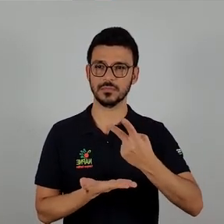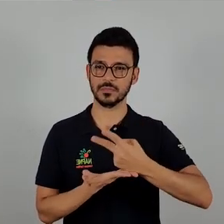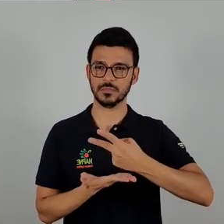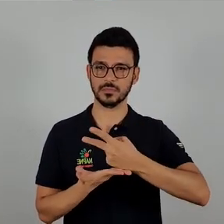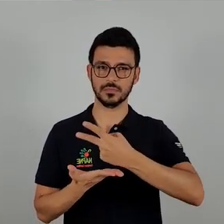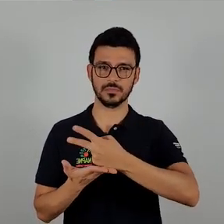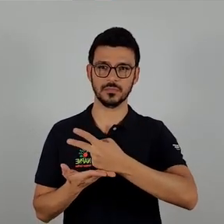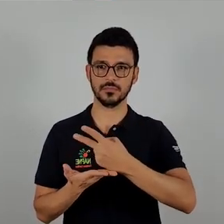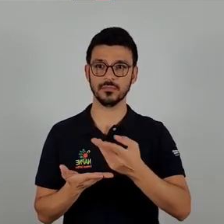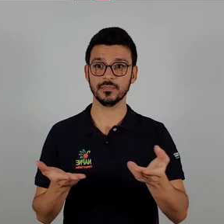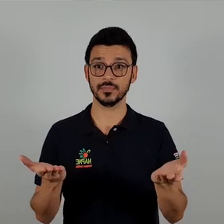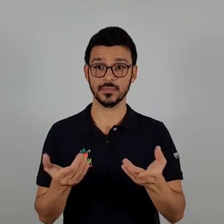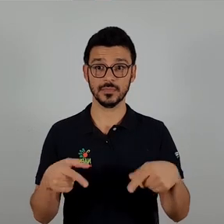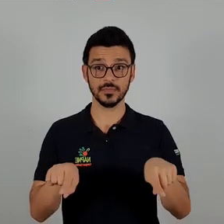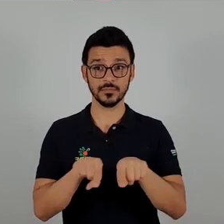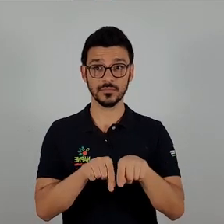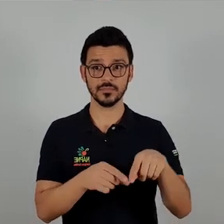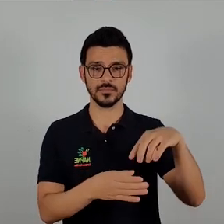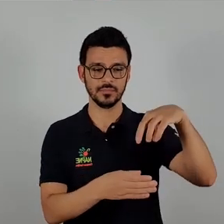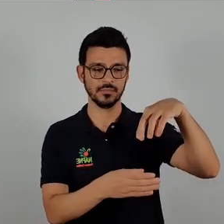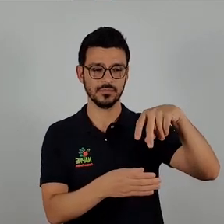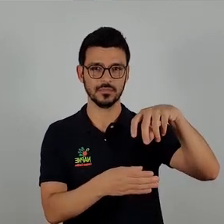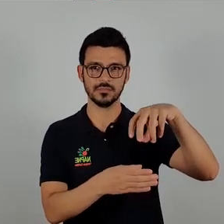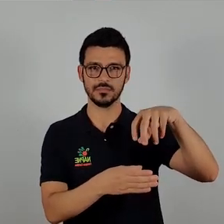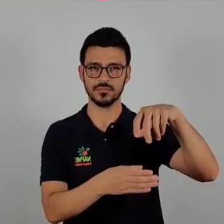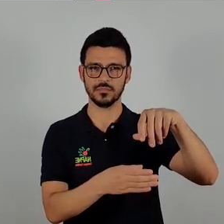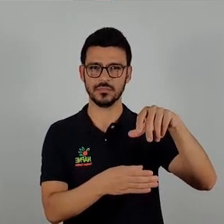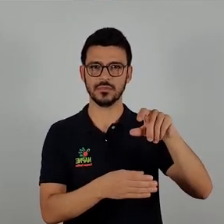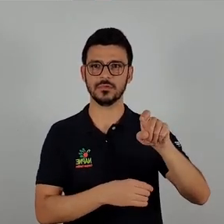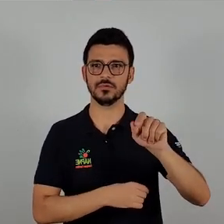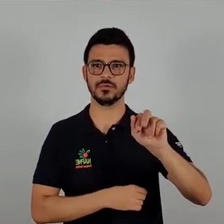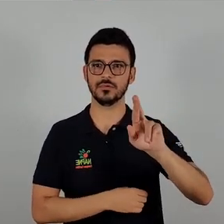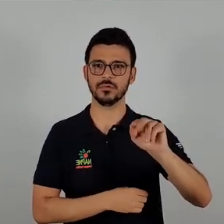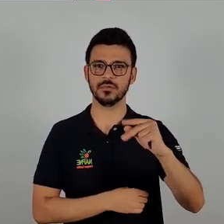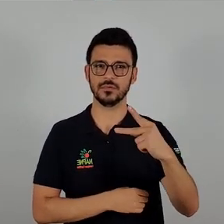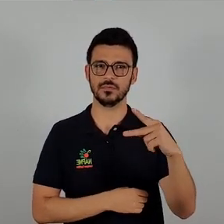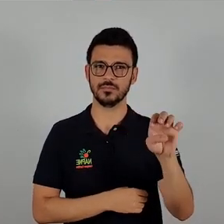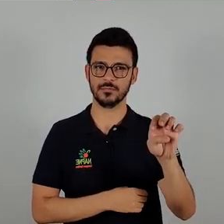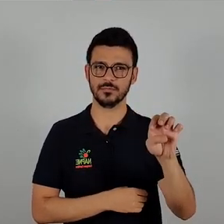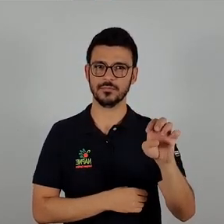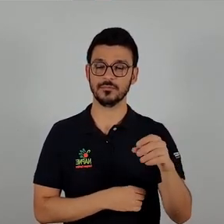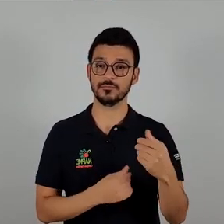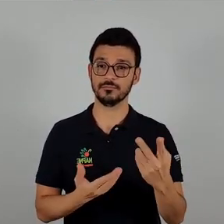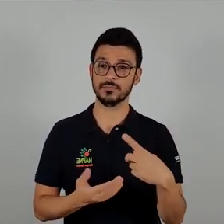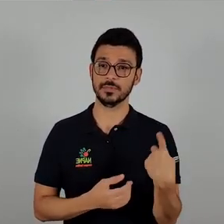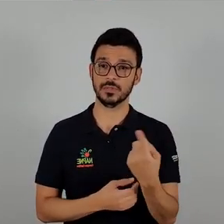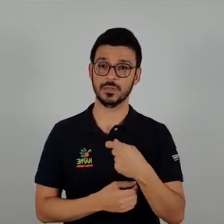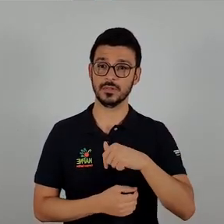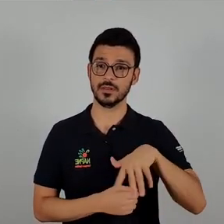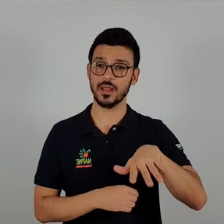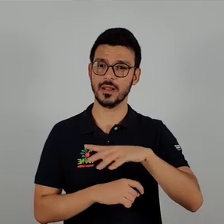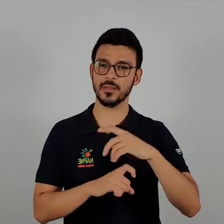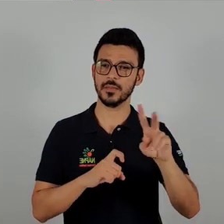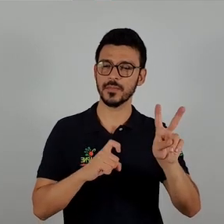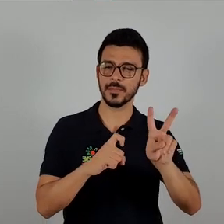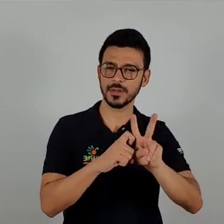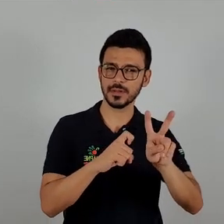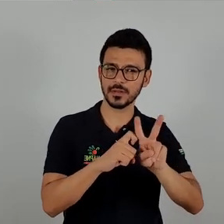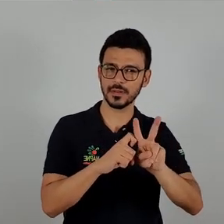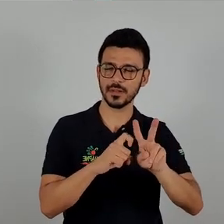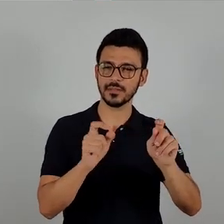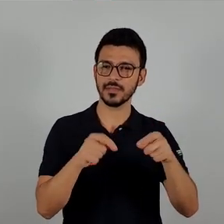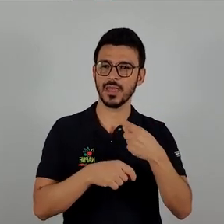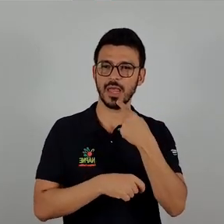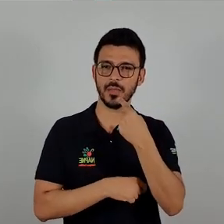né? Em breve, eu acredito que para o final do ano, até início de 2023, agora a gente deva ter também a fitoterapia para